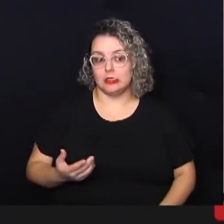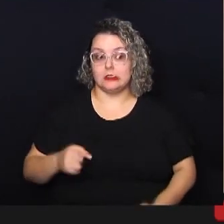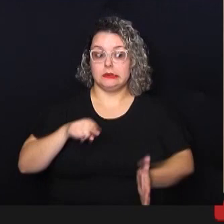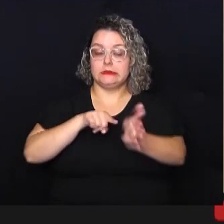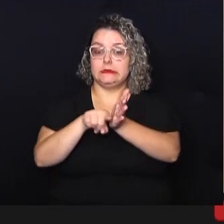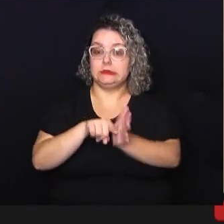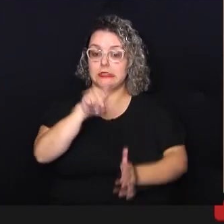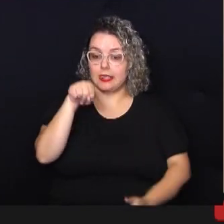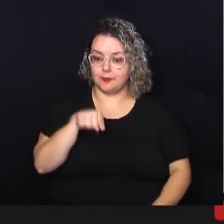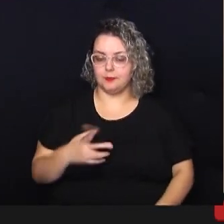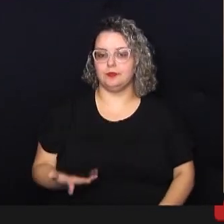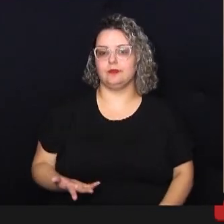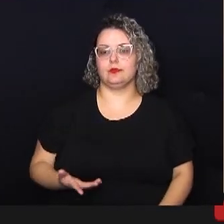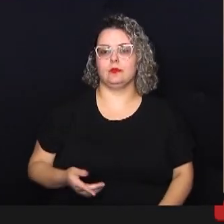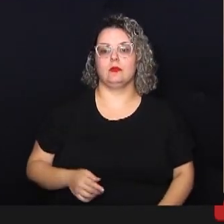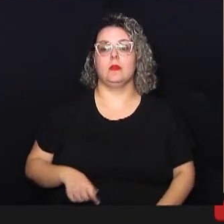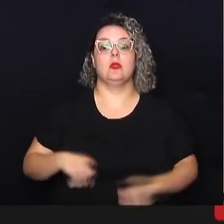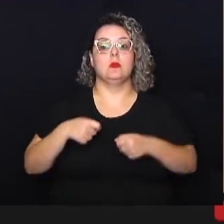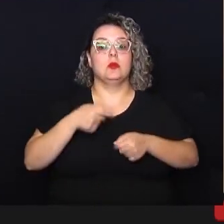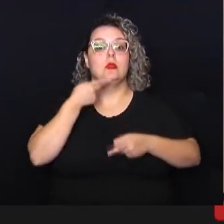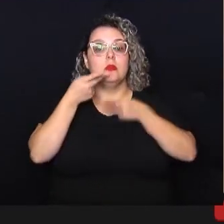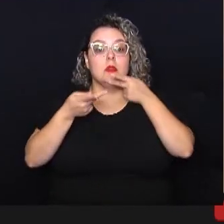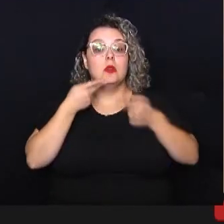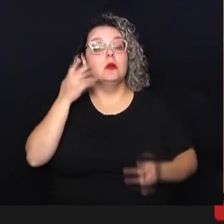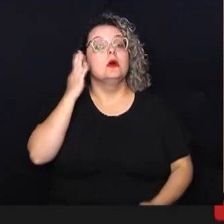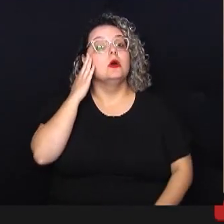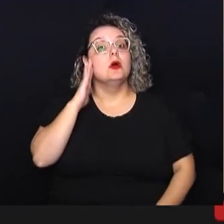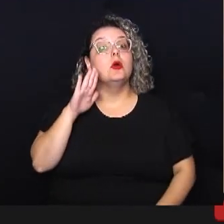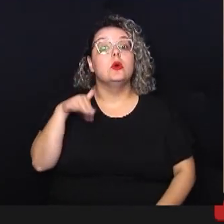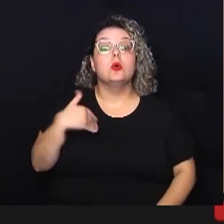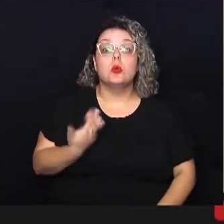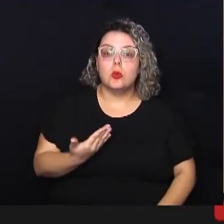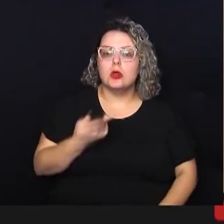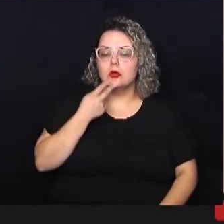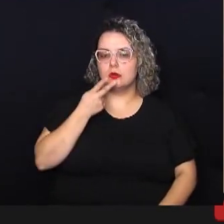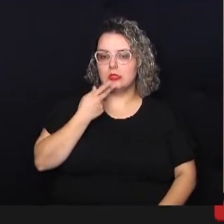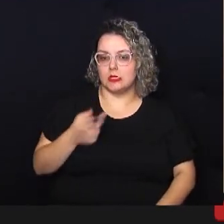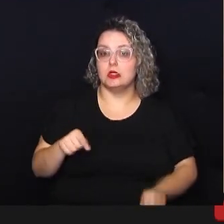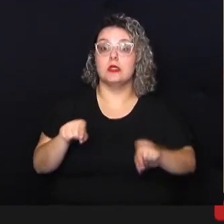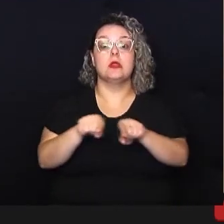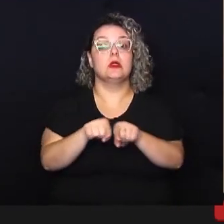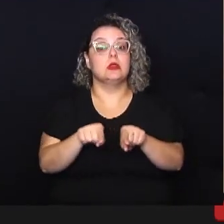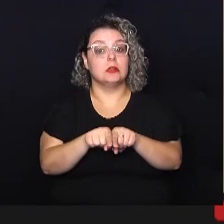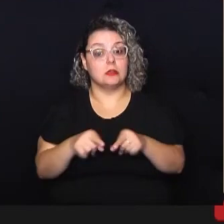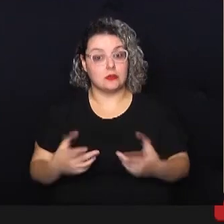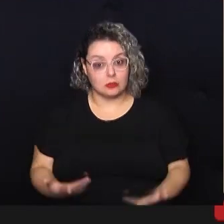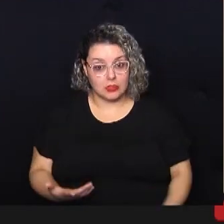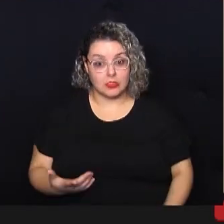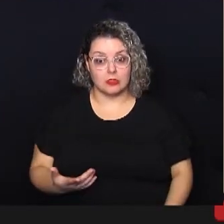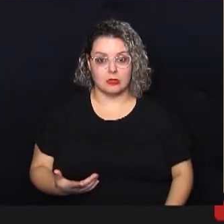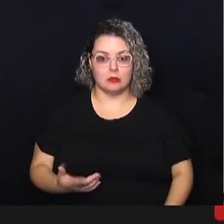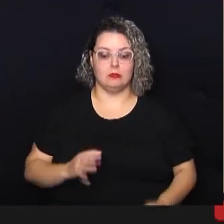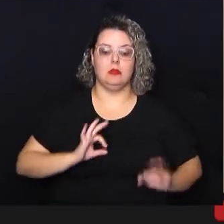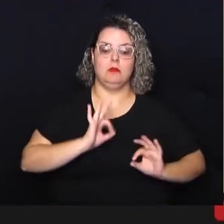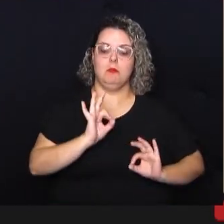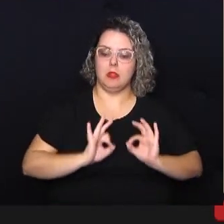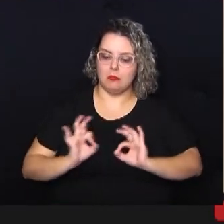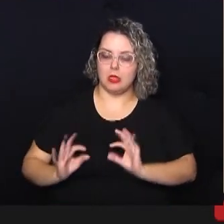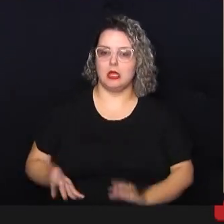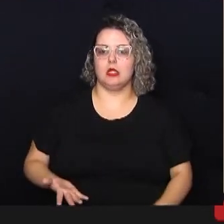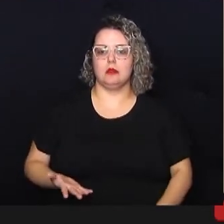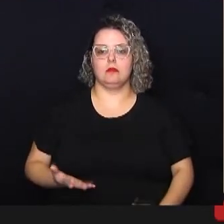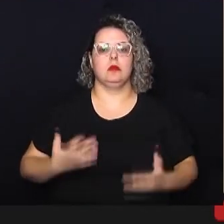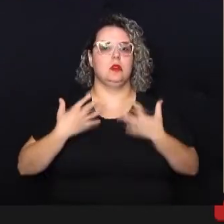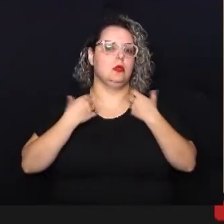tem que saber o que falar e quando falar, e ao mesmo tempo, a gente tem que estar preparado para